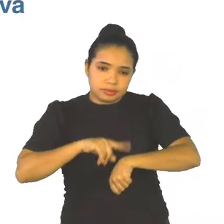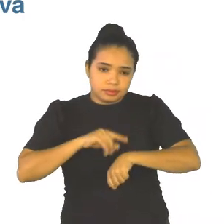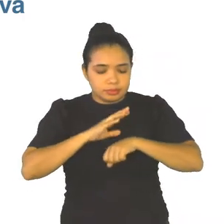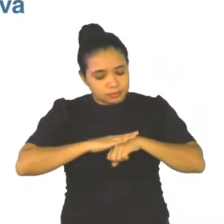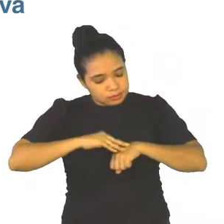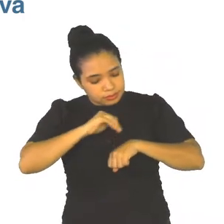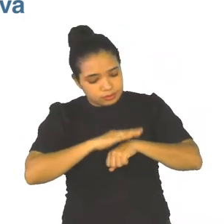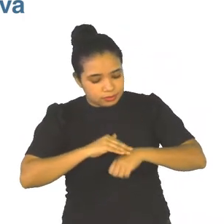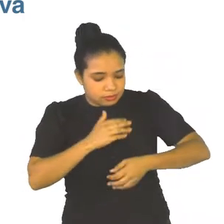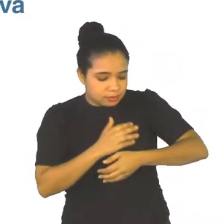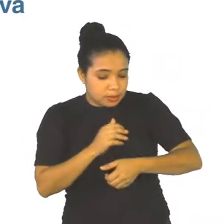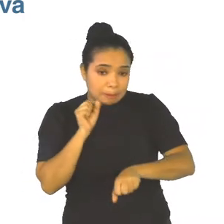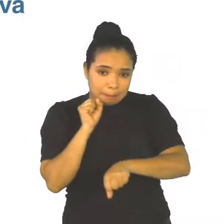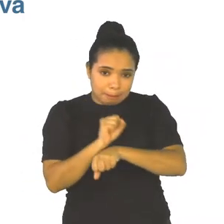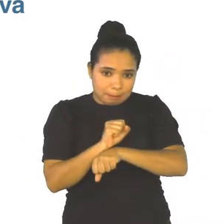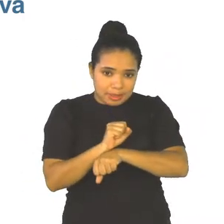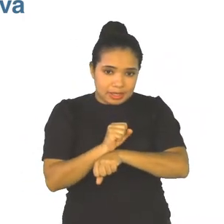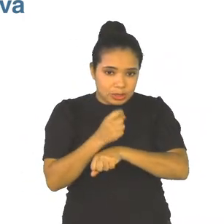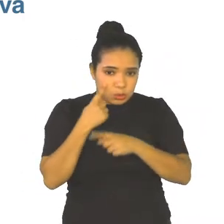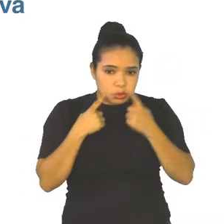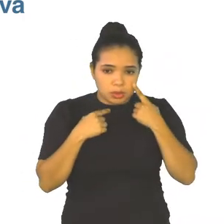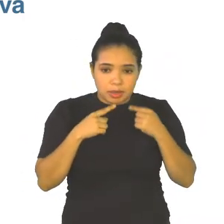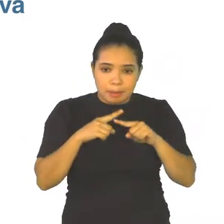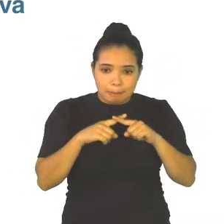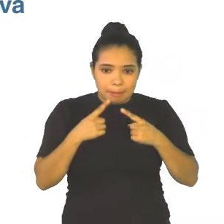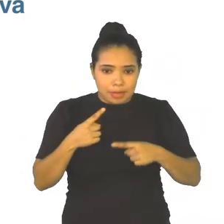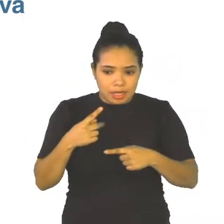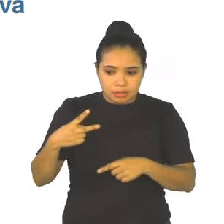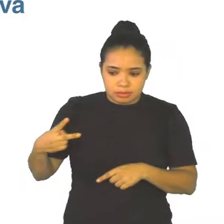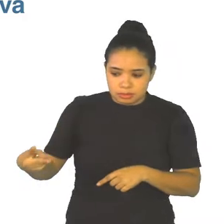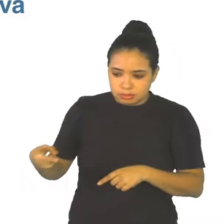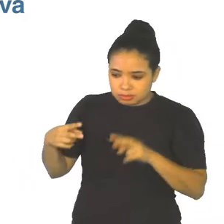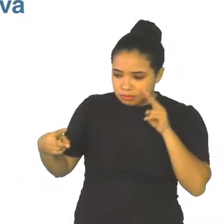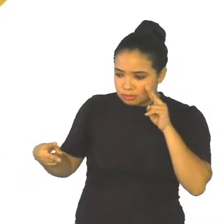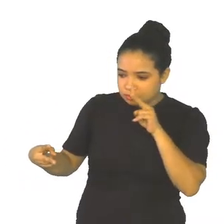menina para de chorar, mas não tira o olho da tesoura.